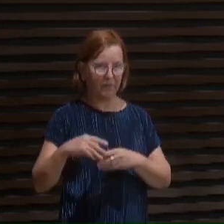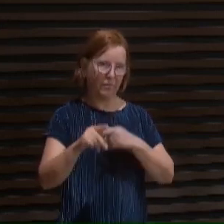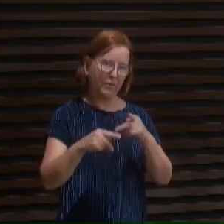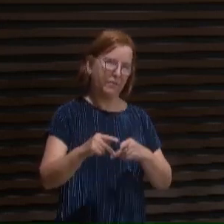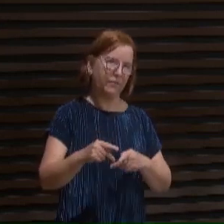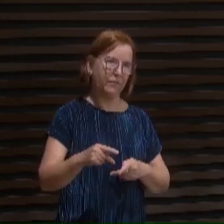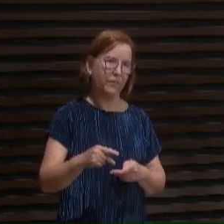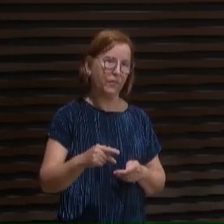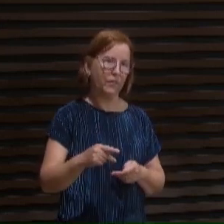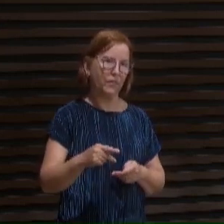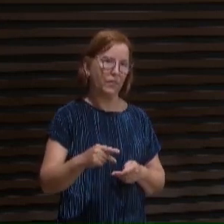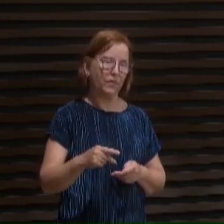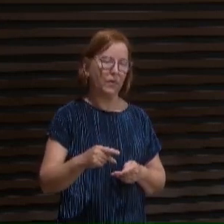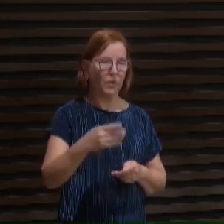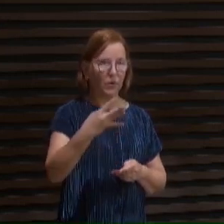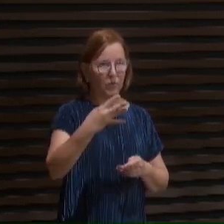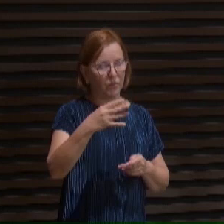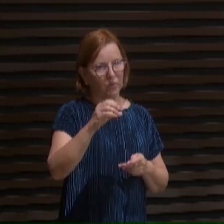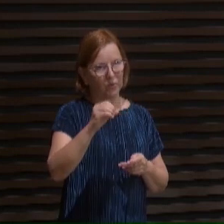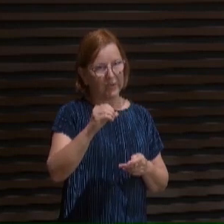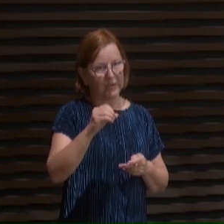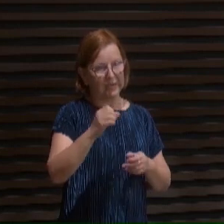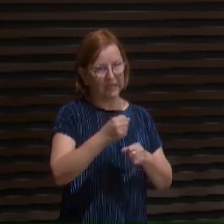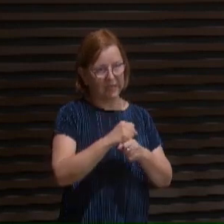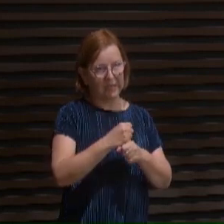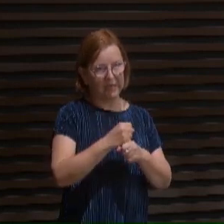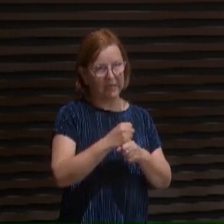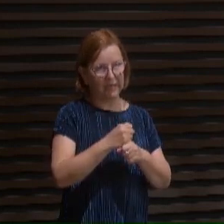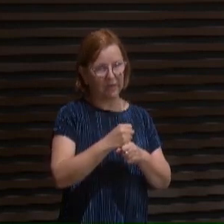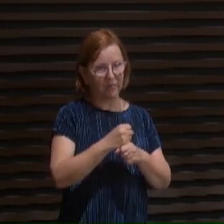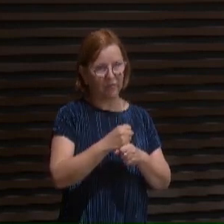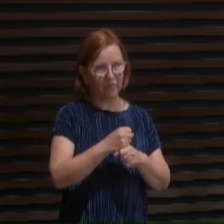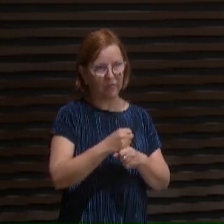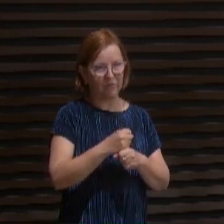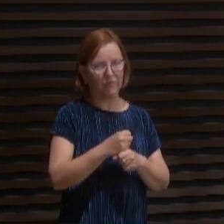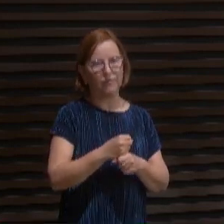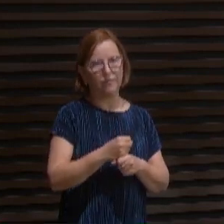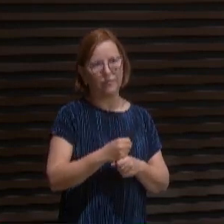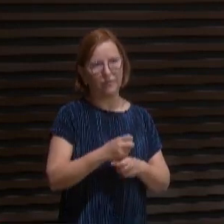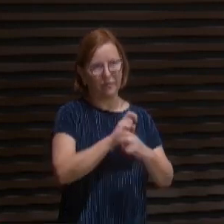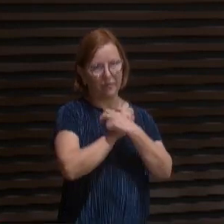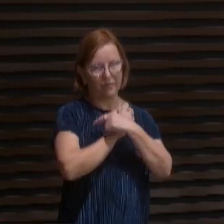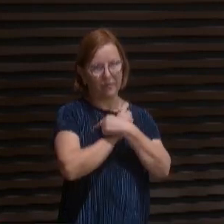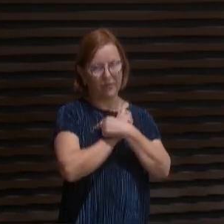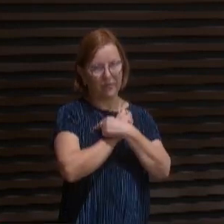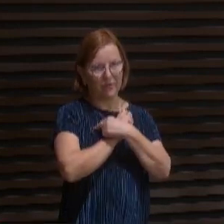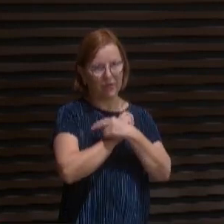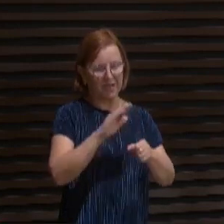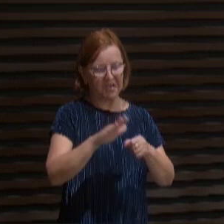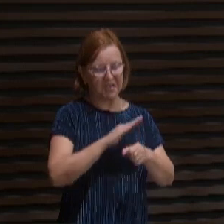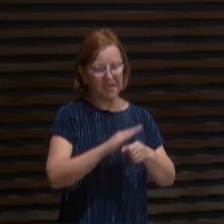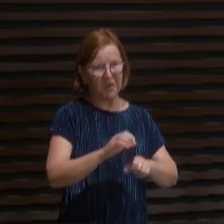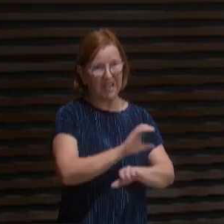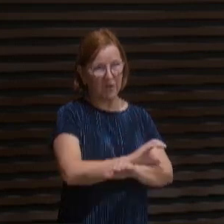anos primeiros, ele foi encharcado da cultura da serpente. Os